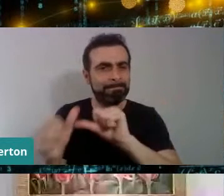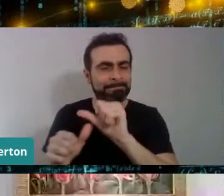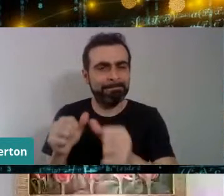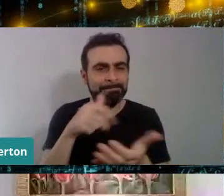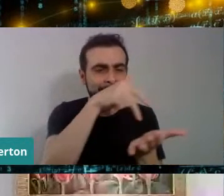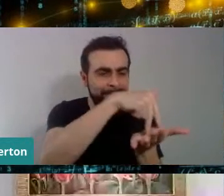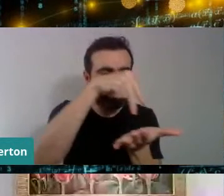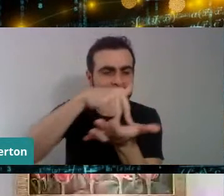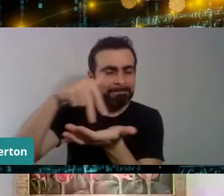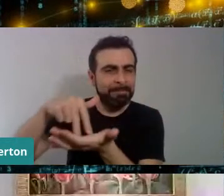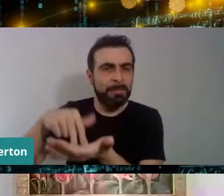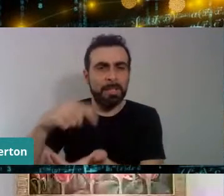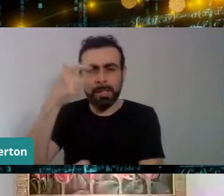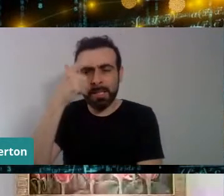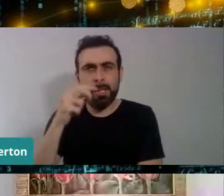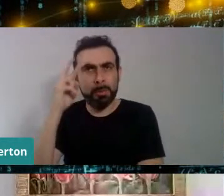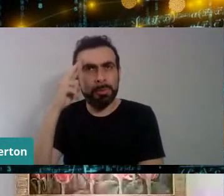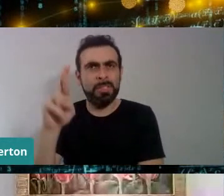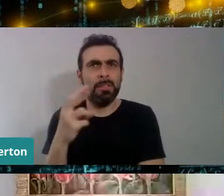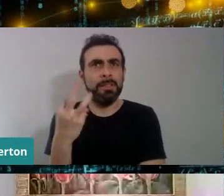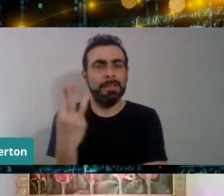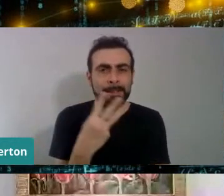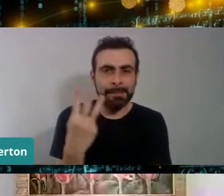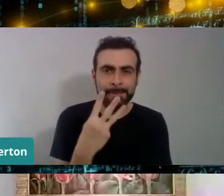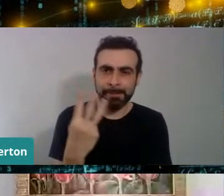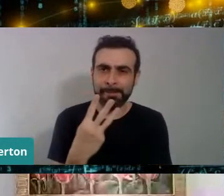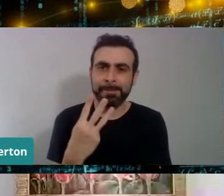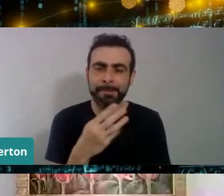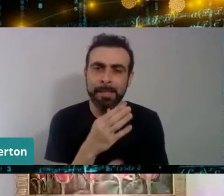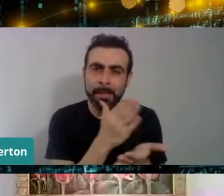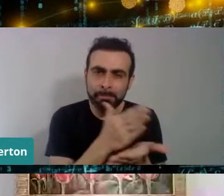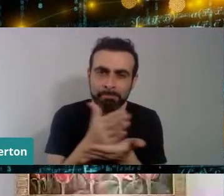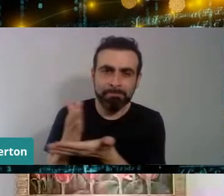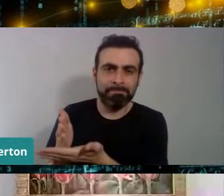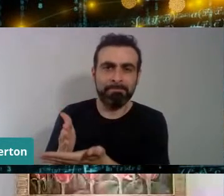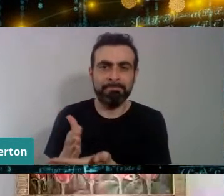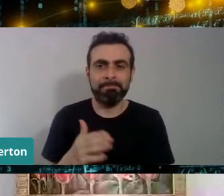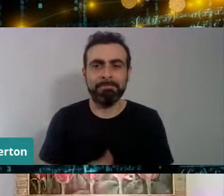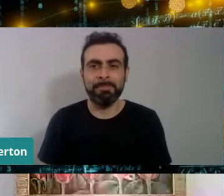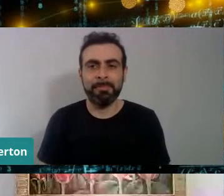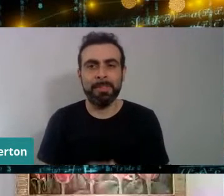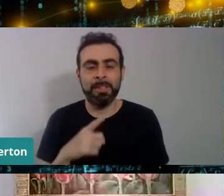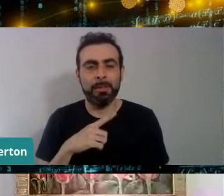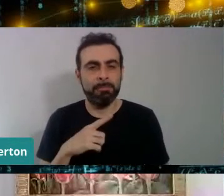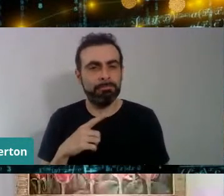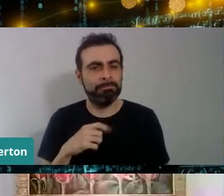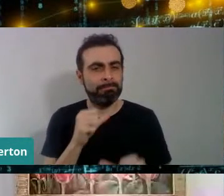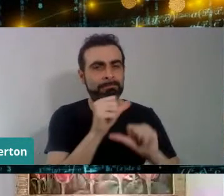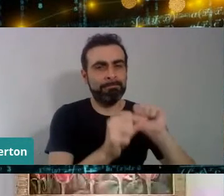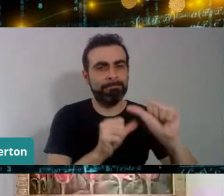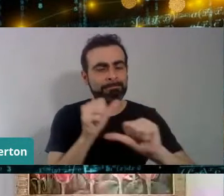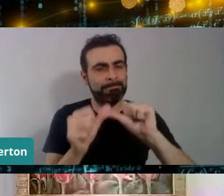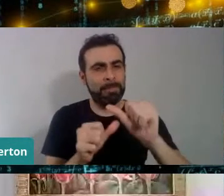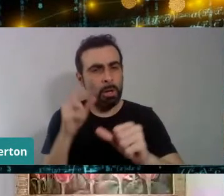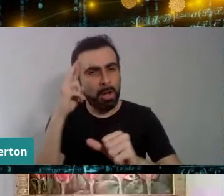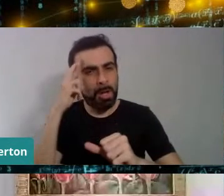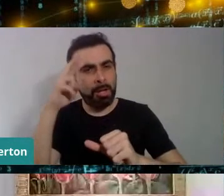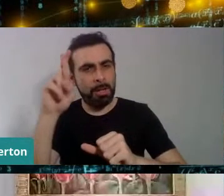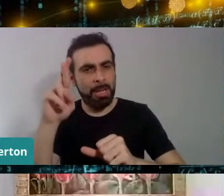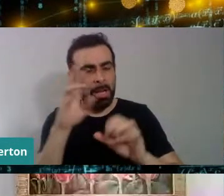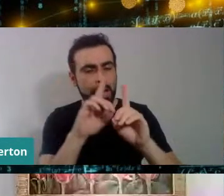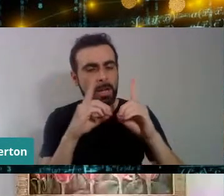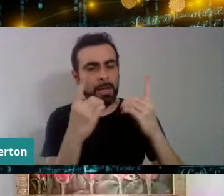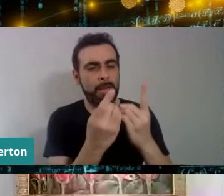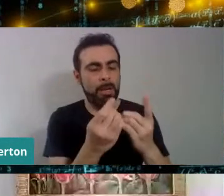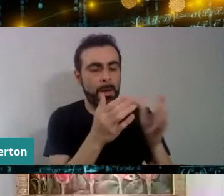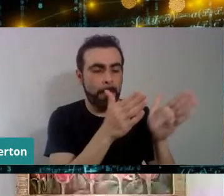chefe de departamento nessa brincadeira de trocar chefia de departamento. E cada vez que trocava, eram 2